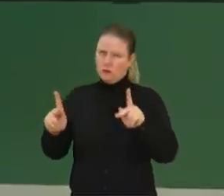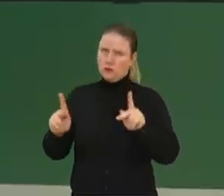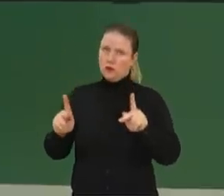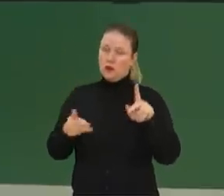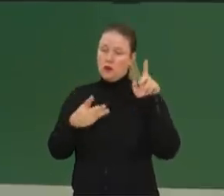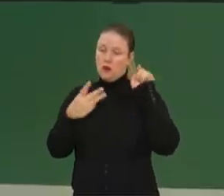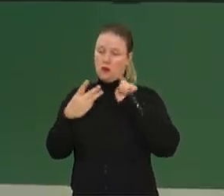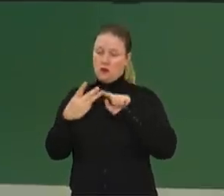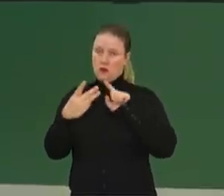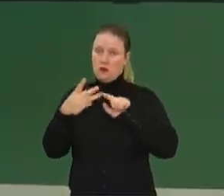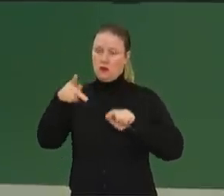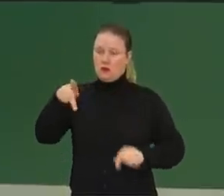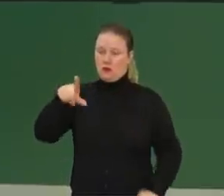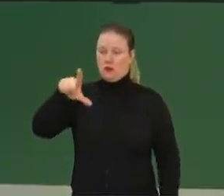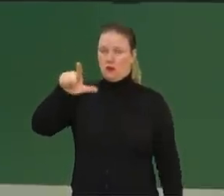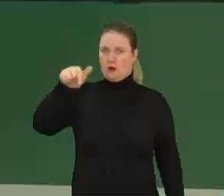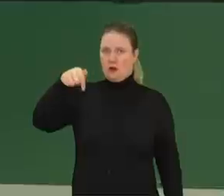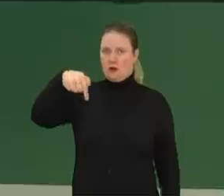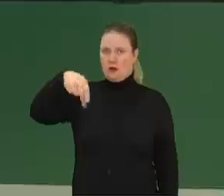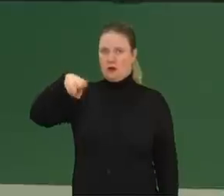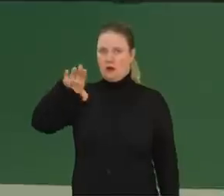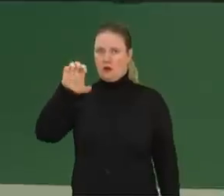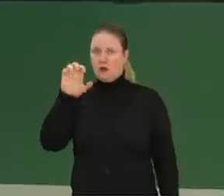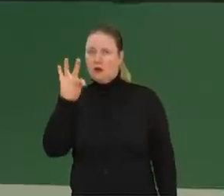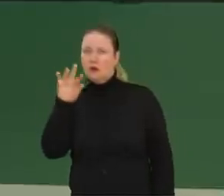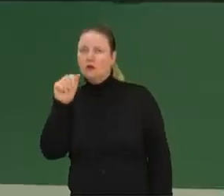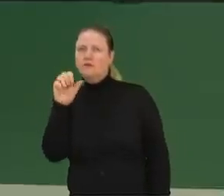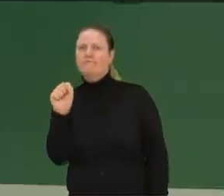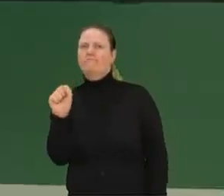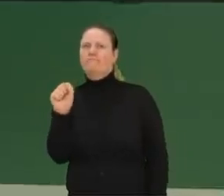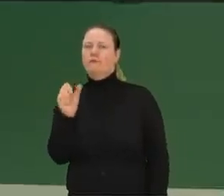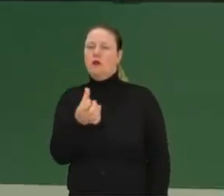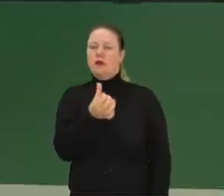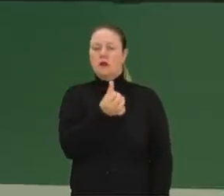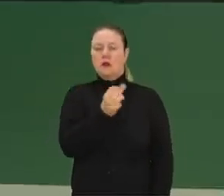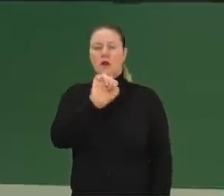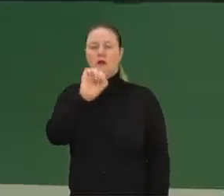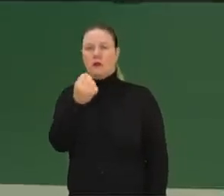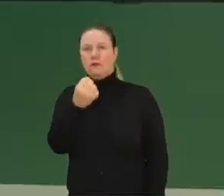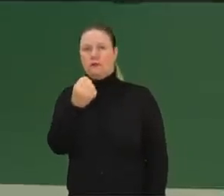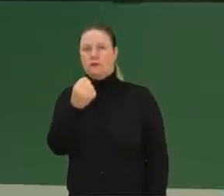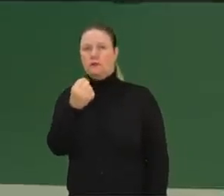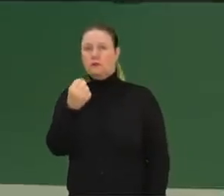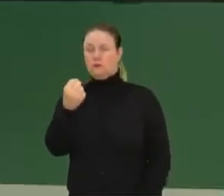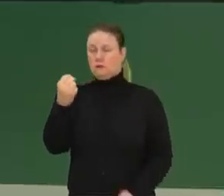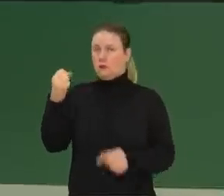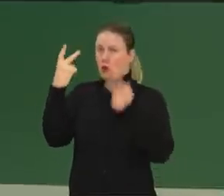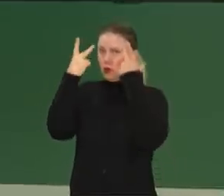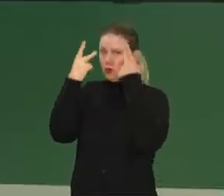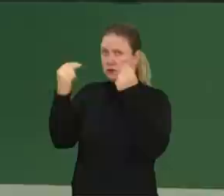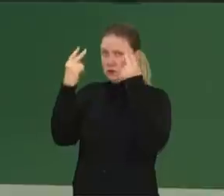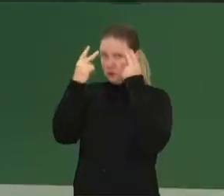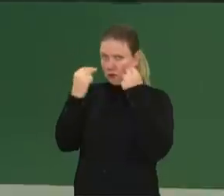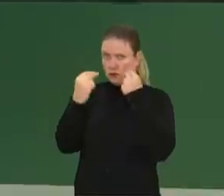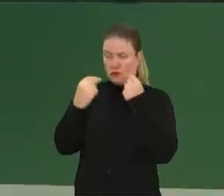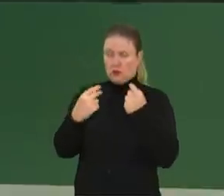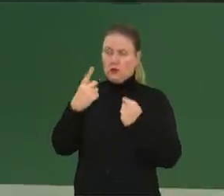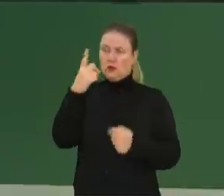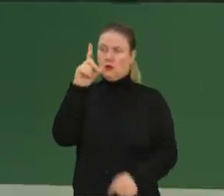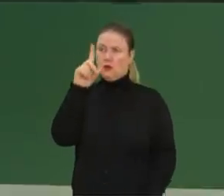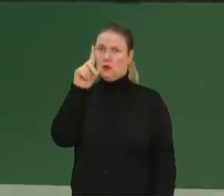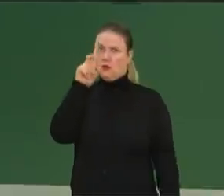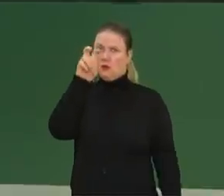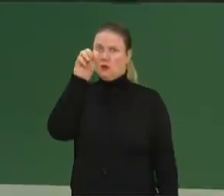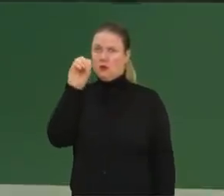Já as plaquetas dessa pessoa está em 68, enquanto que o ideal é de 150